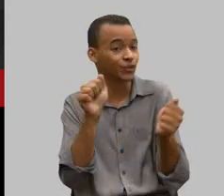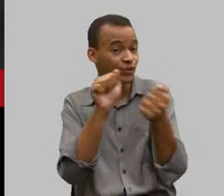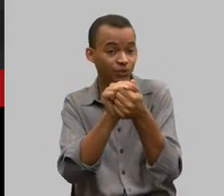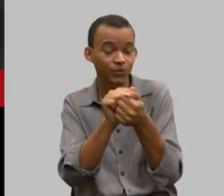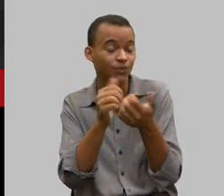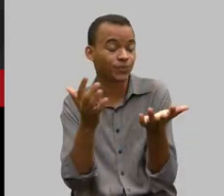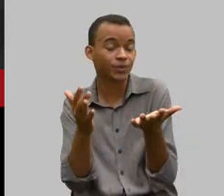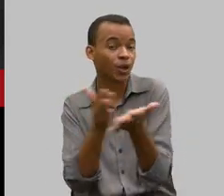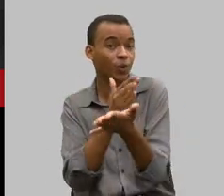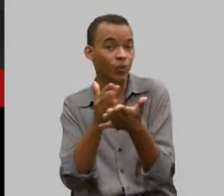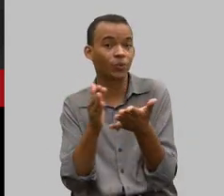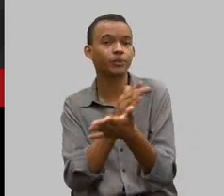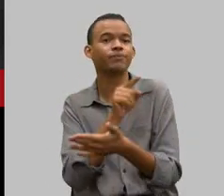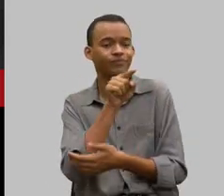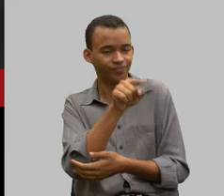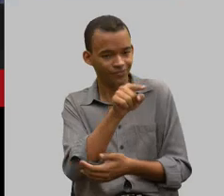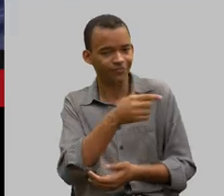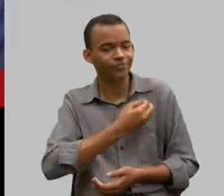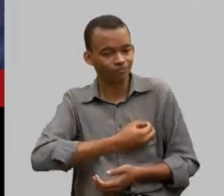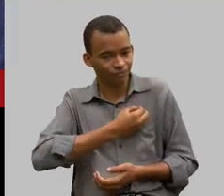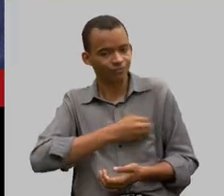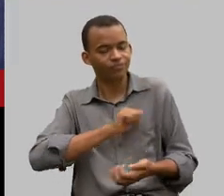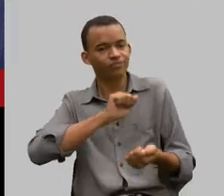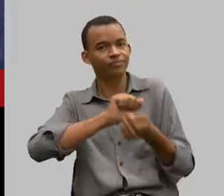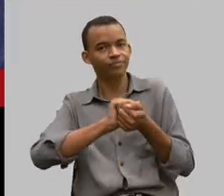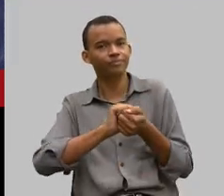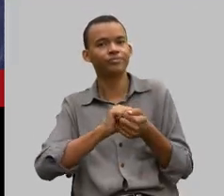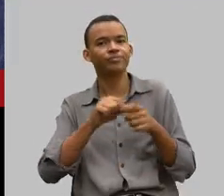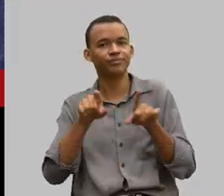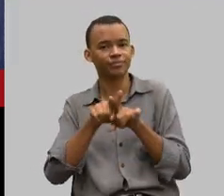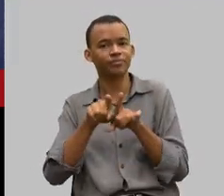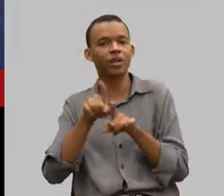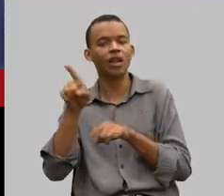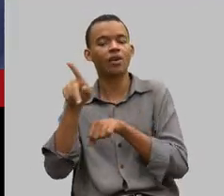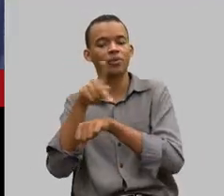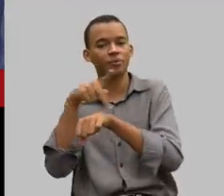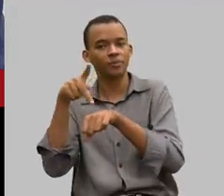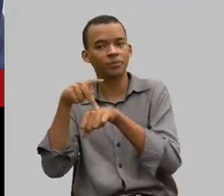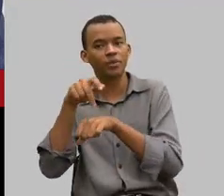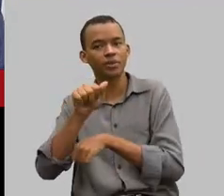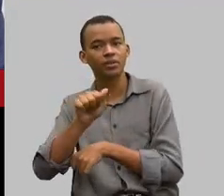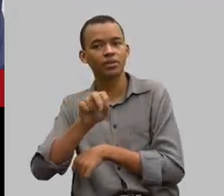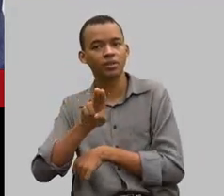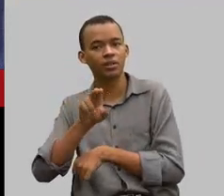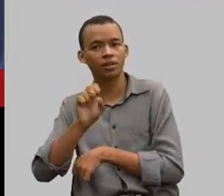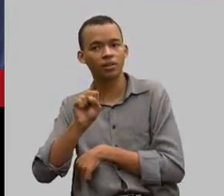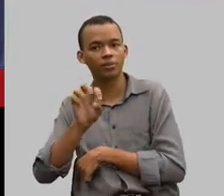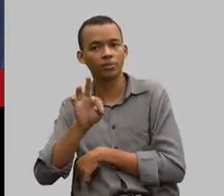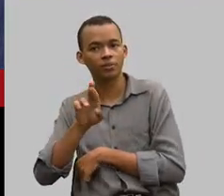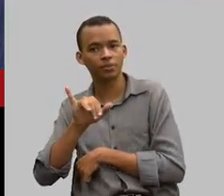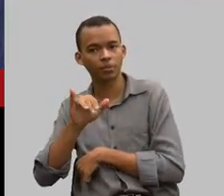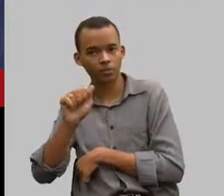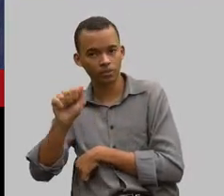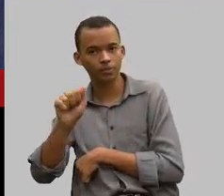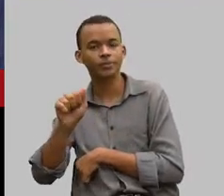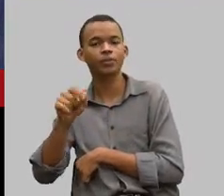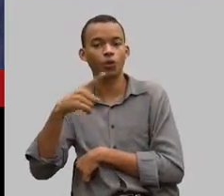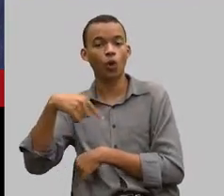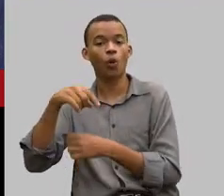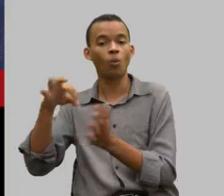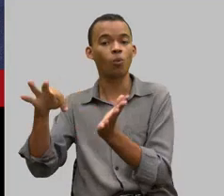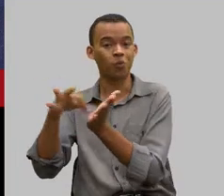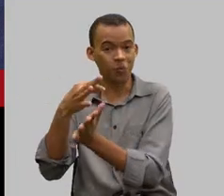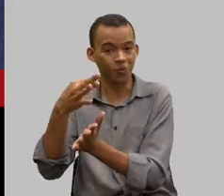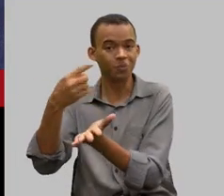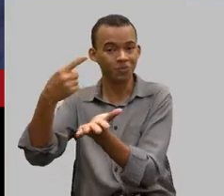dessas missões vossa excelência esteve esteve conosco na Áustria Por exemplo quando a gente conseguiu assinar ali um termo de